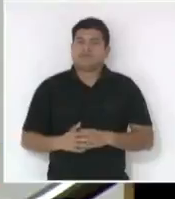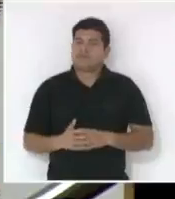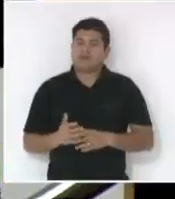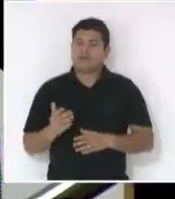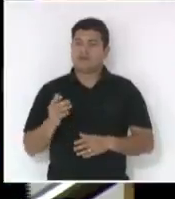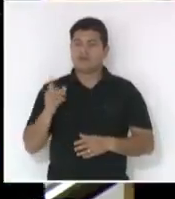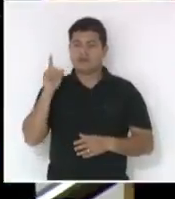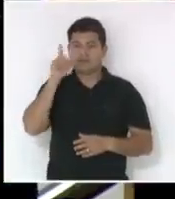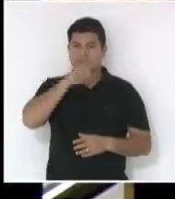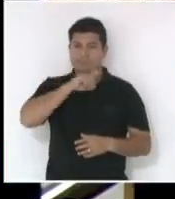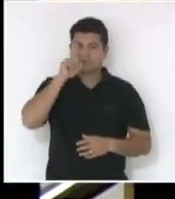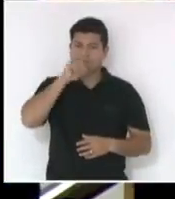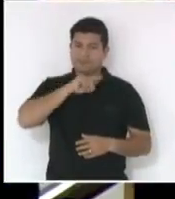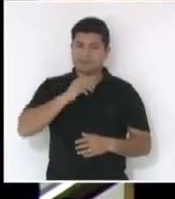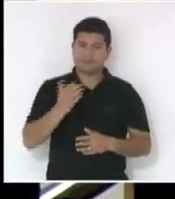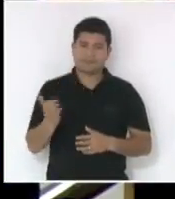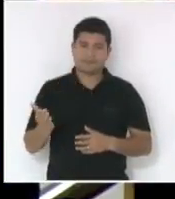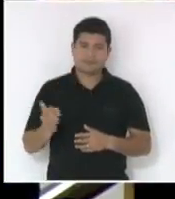Dá para ouvir.